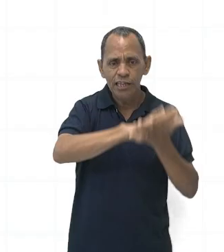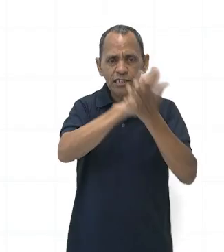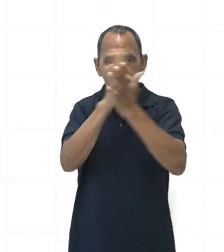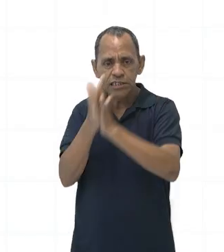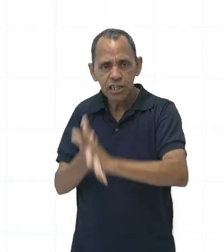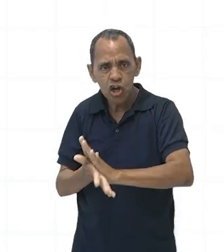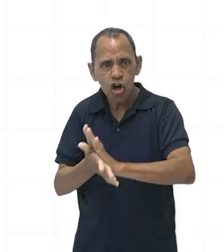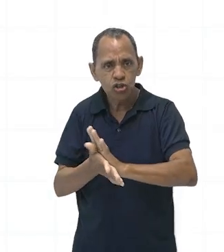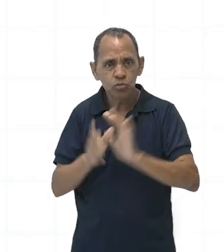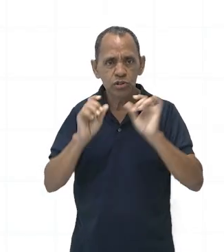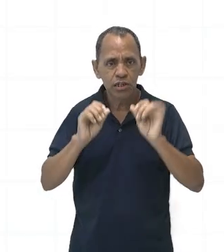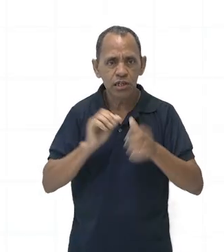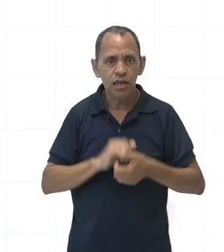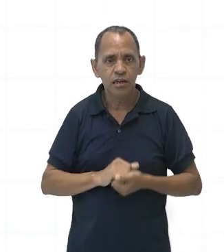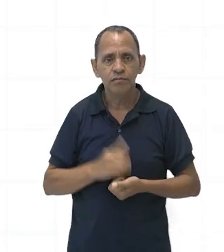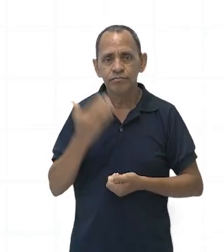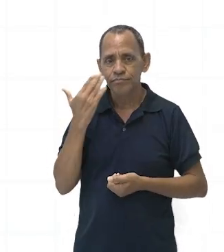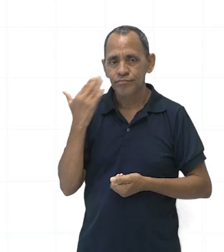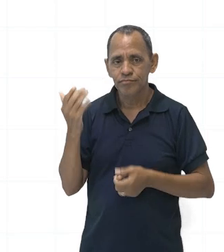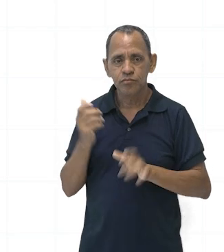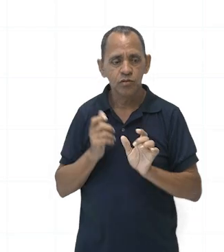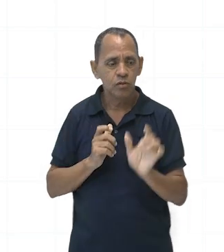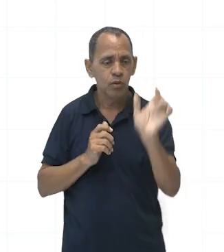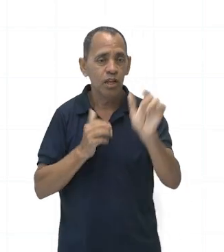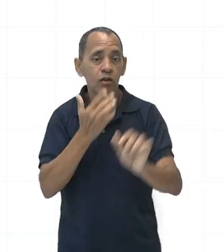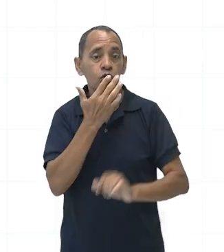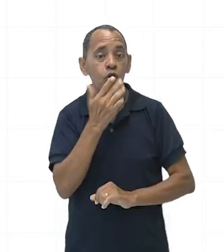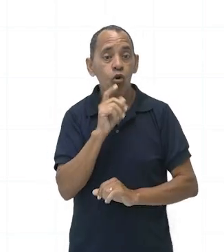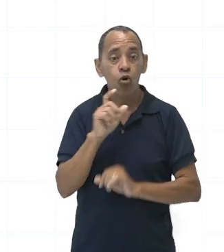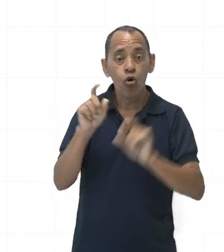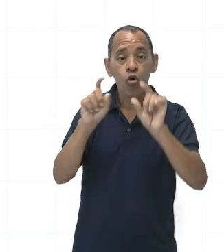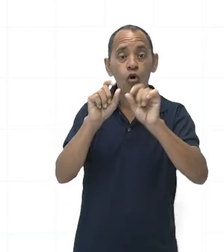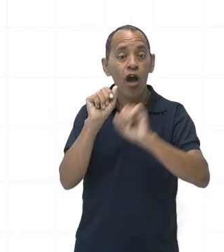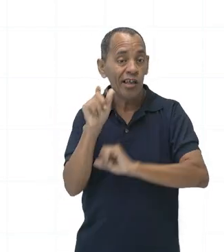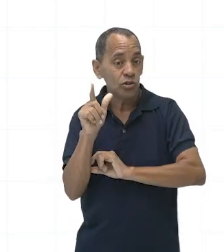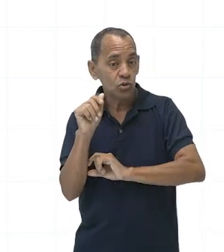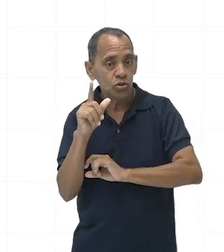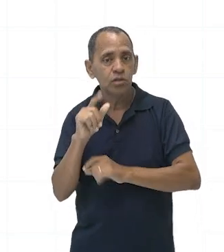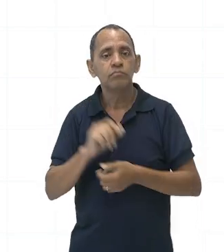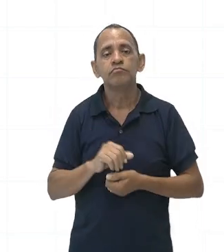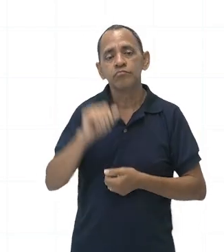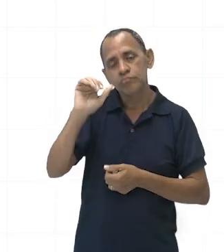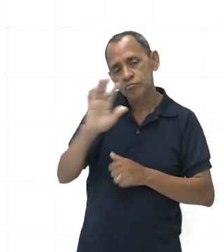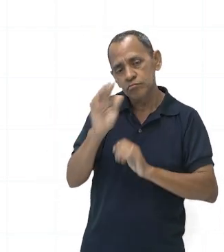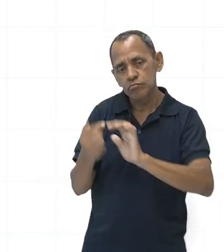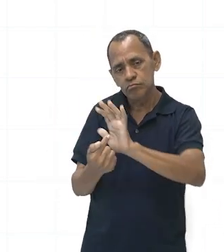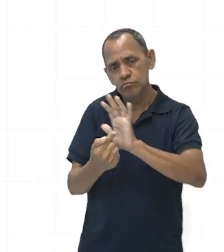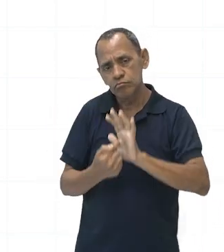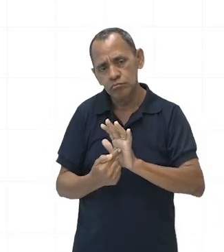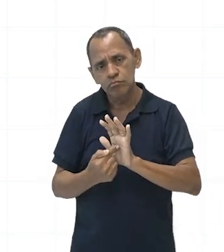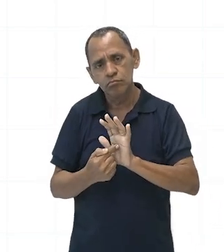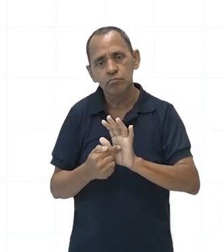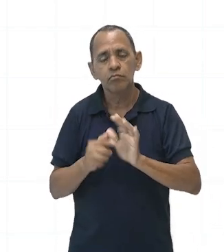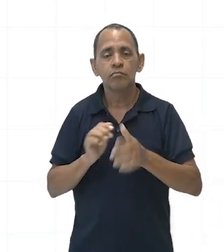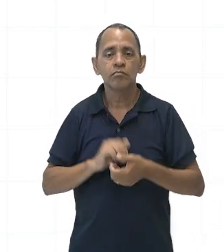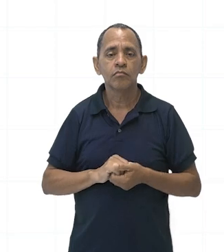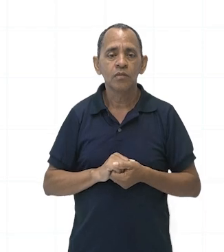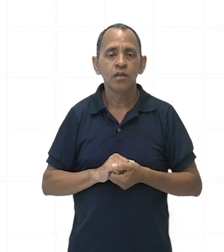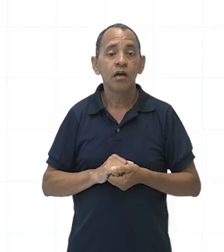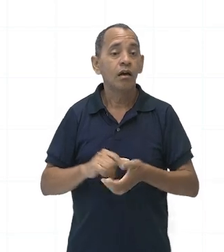é? Vamos definir aí, ó. É uma imagem pré-concebida, padronizada